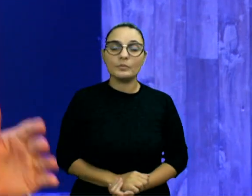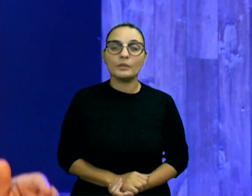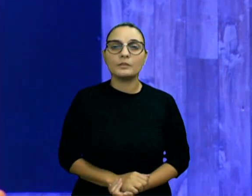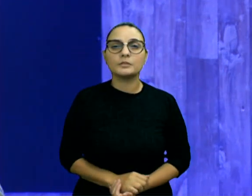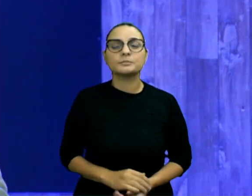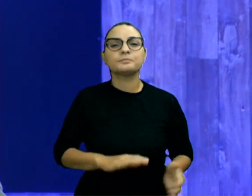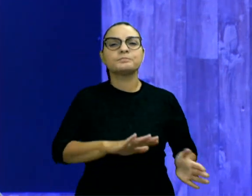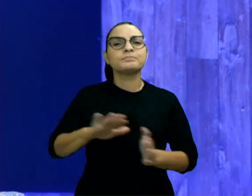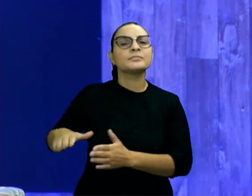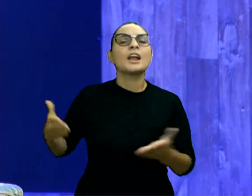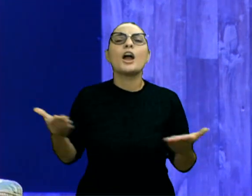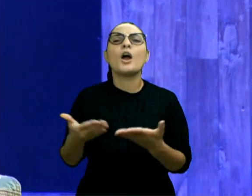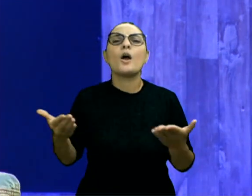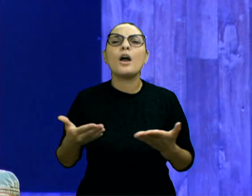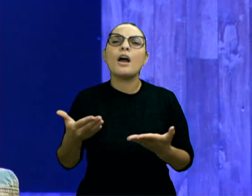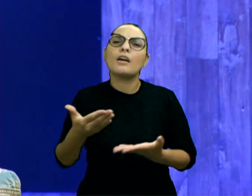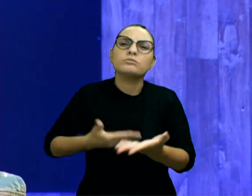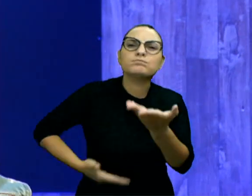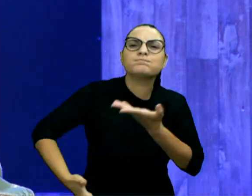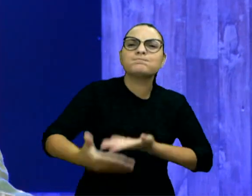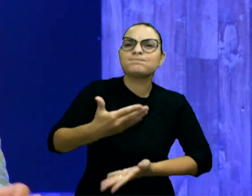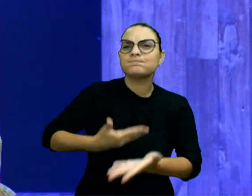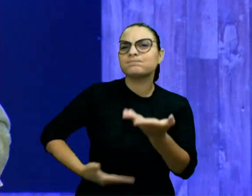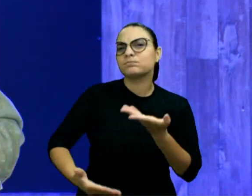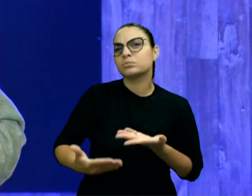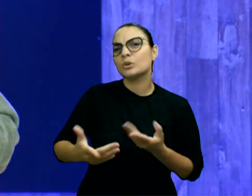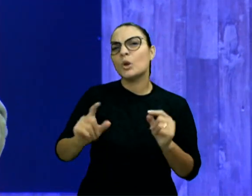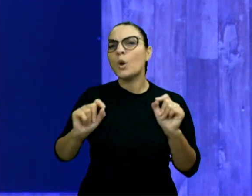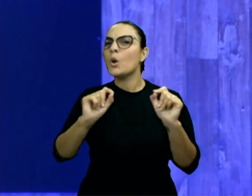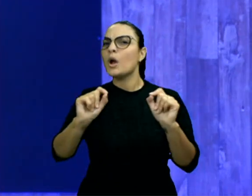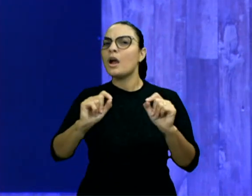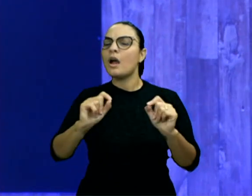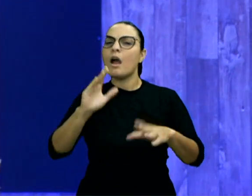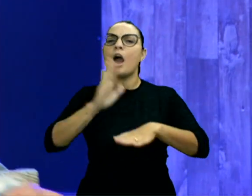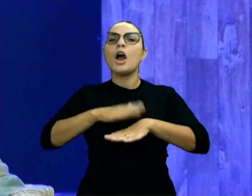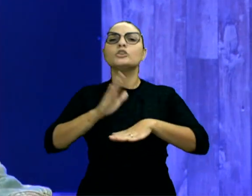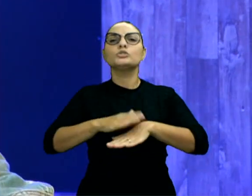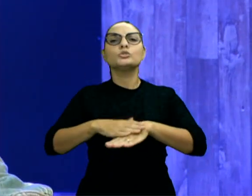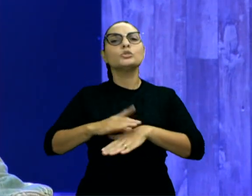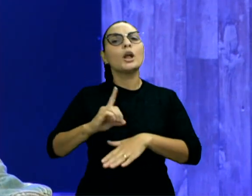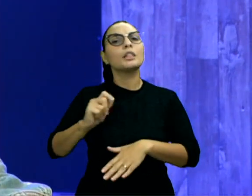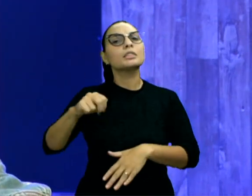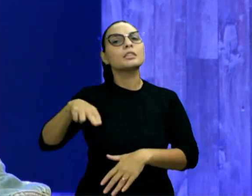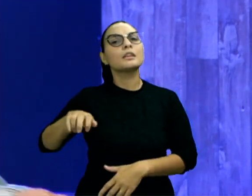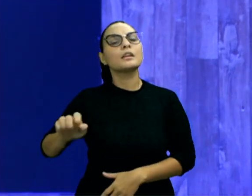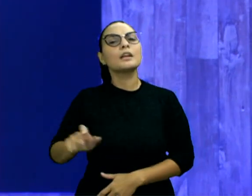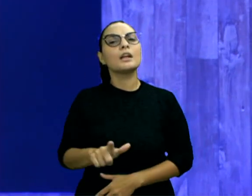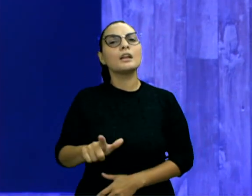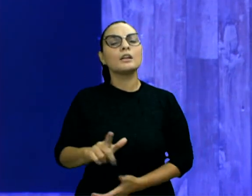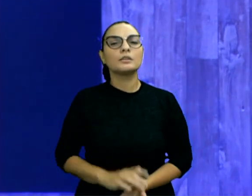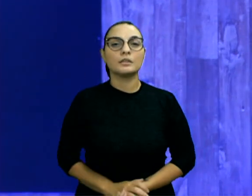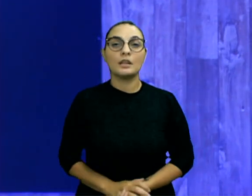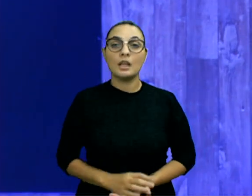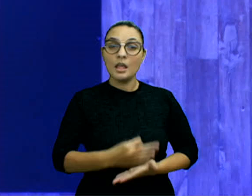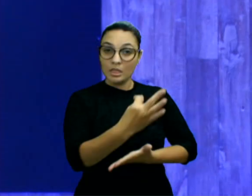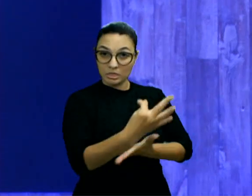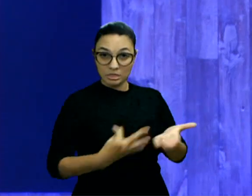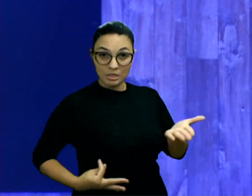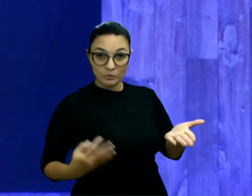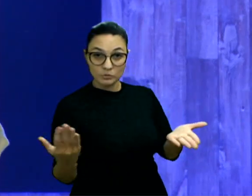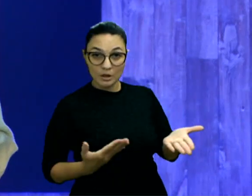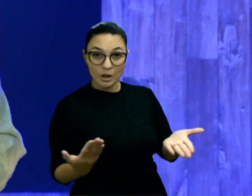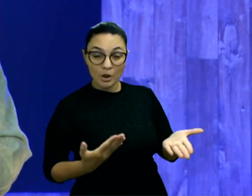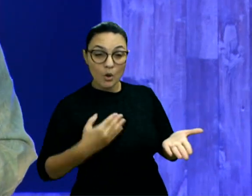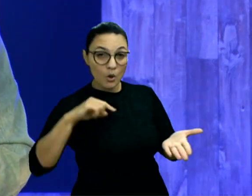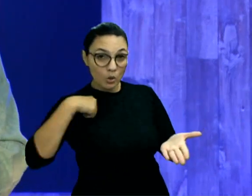quero falar com você nessa noite sobre essa atitude de Daniel. O texto que nós lemos